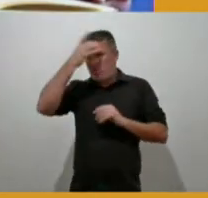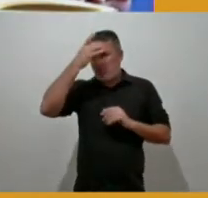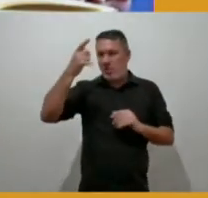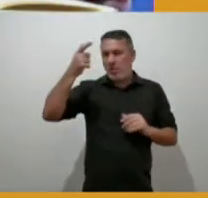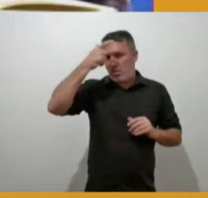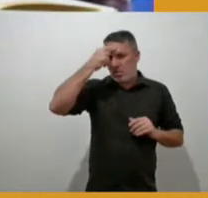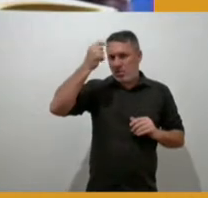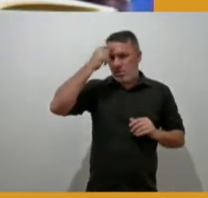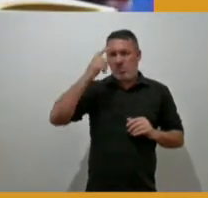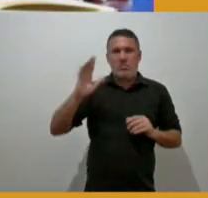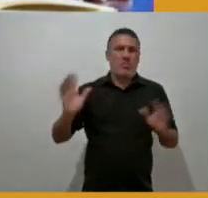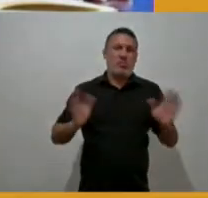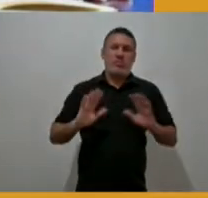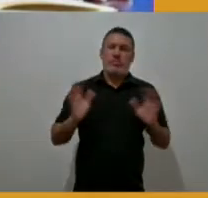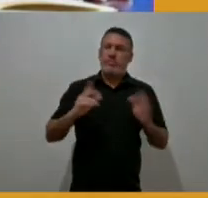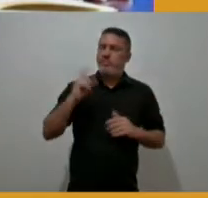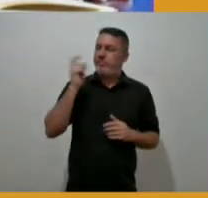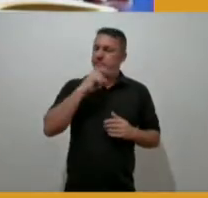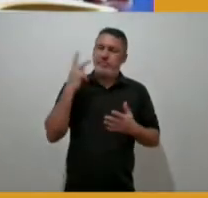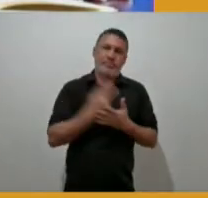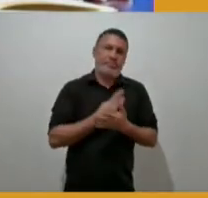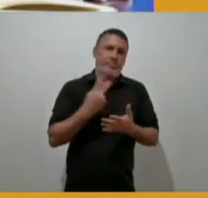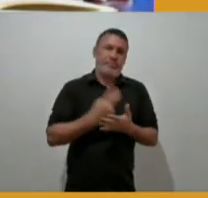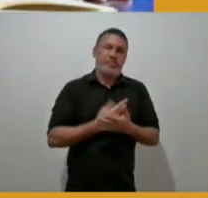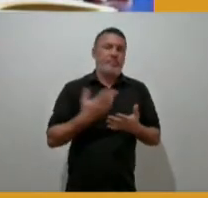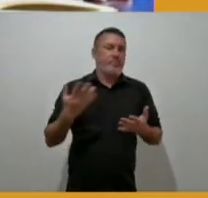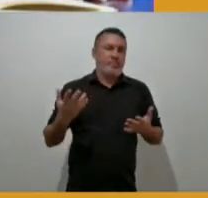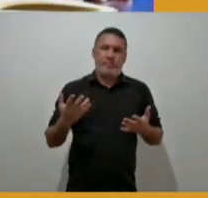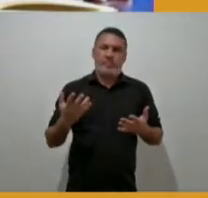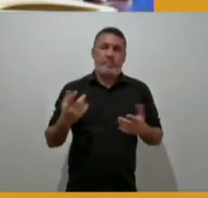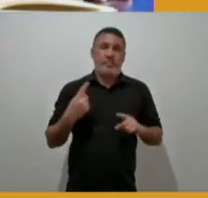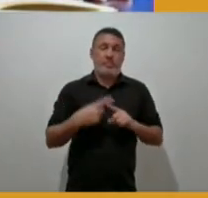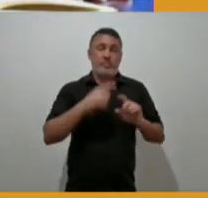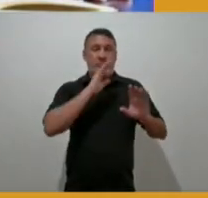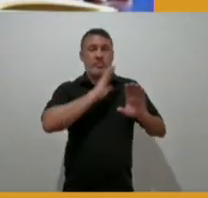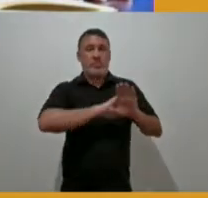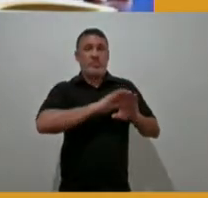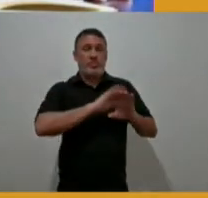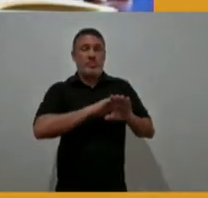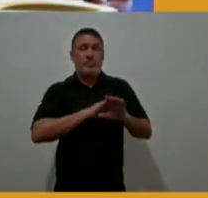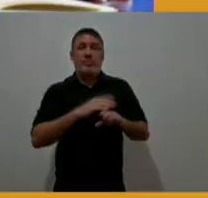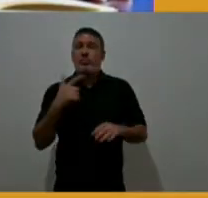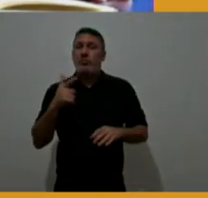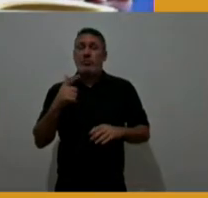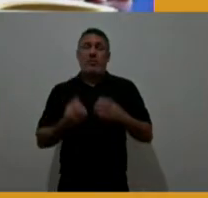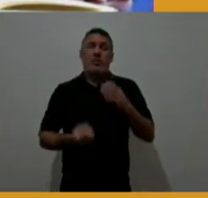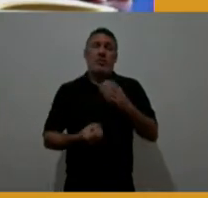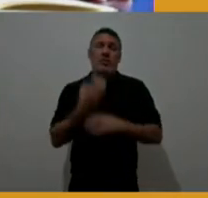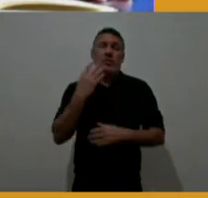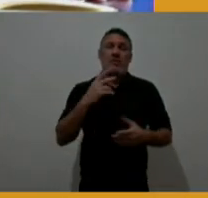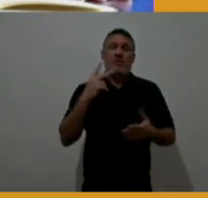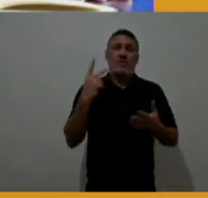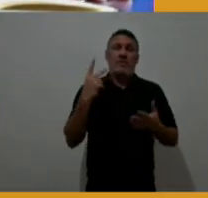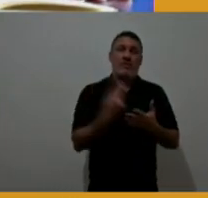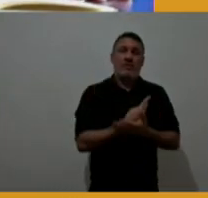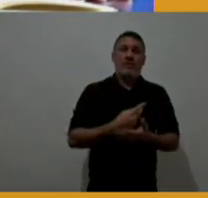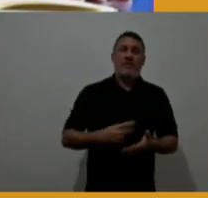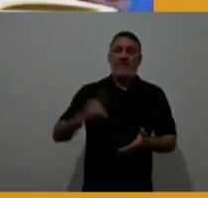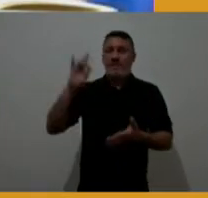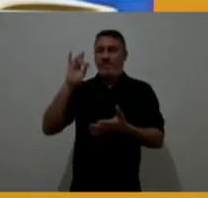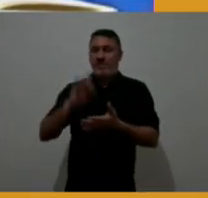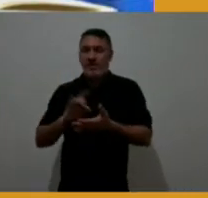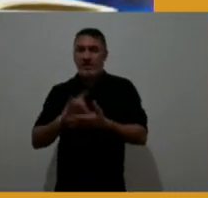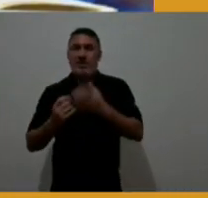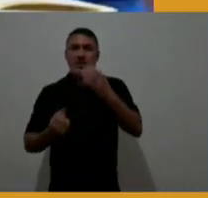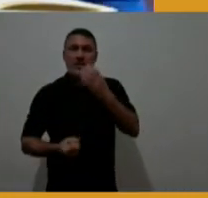equívoco. É um equívoco por quê? Porque a ideologia não produz fatos. A verdade não se produz da ideologia, a verdade se produz nos